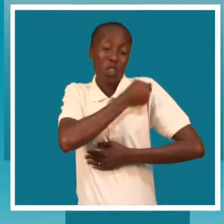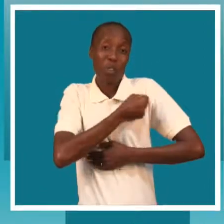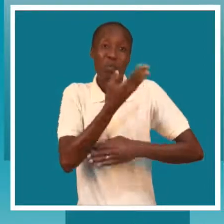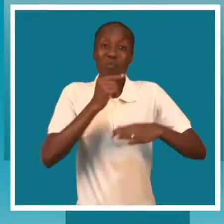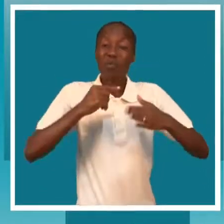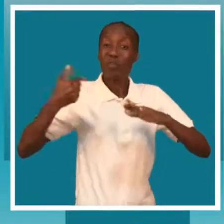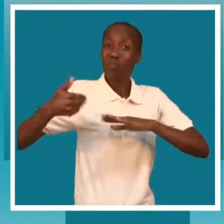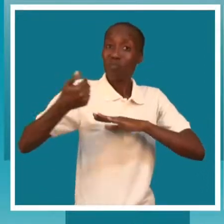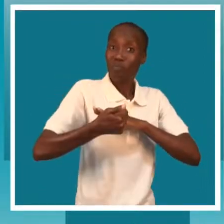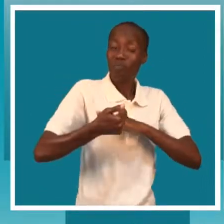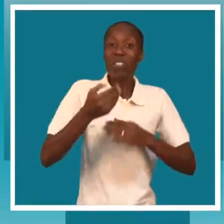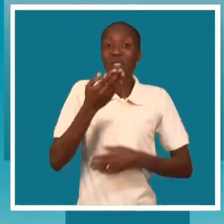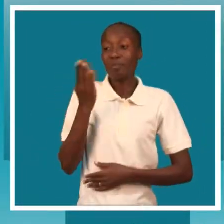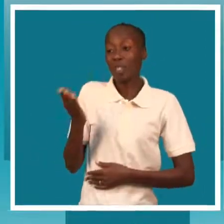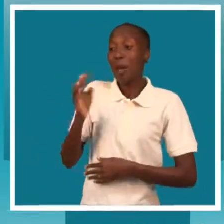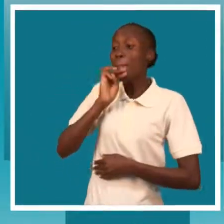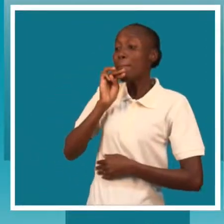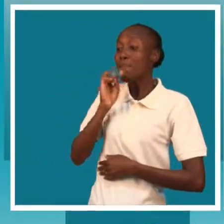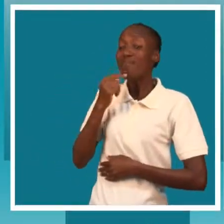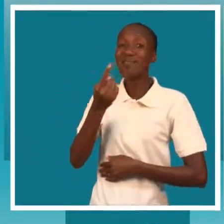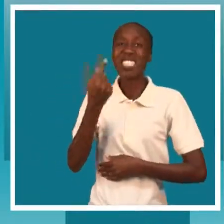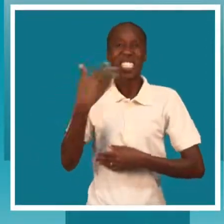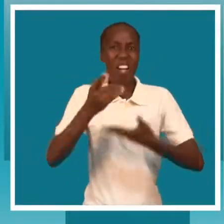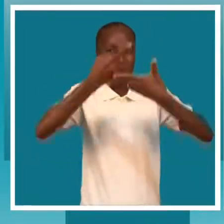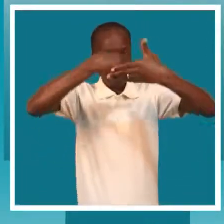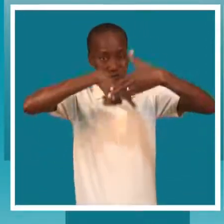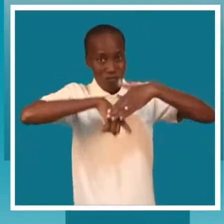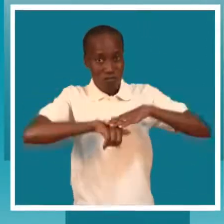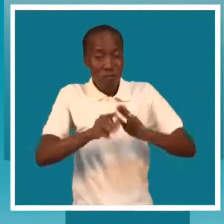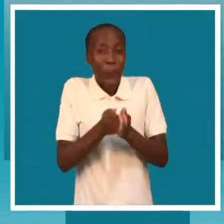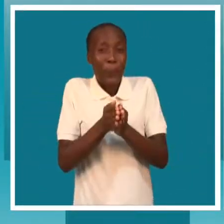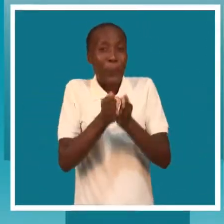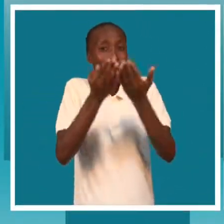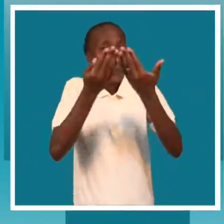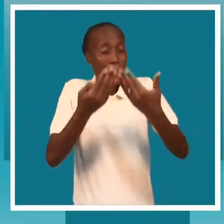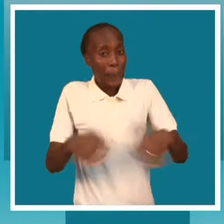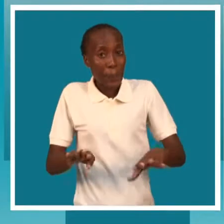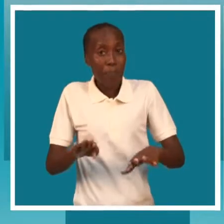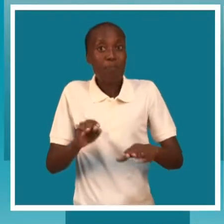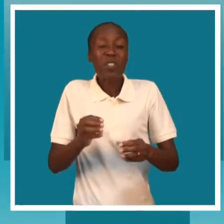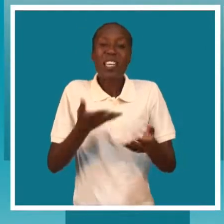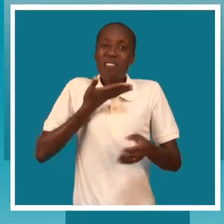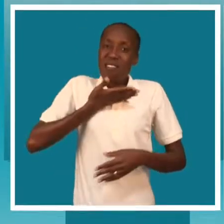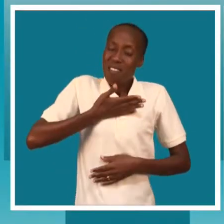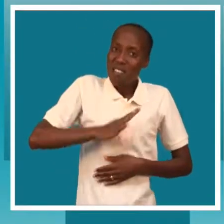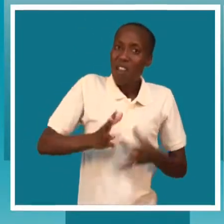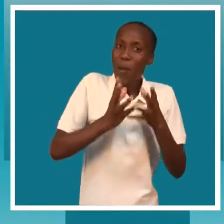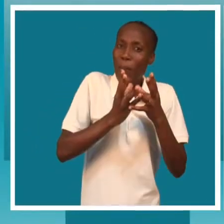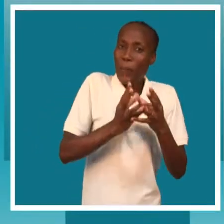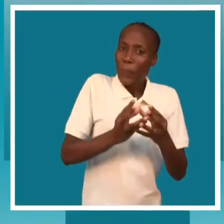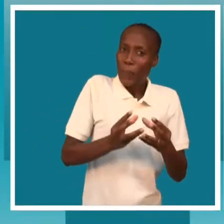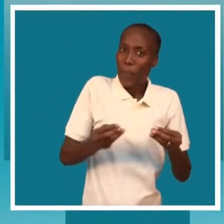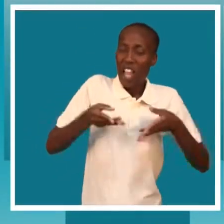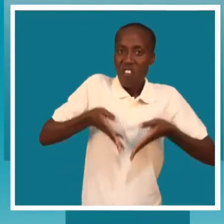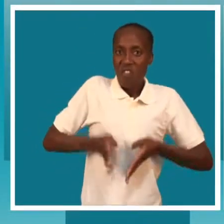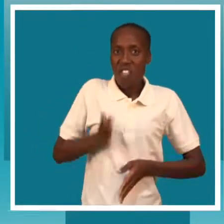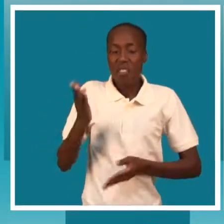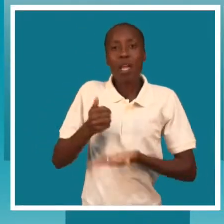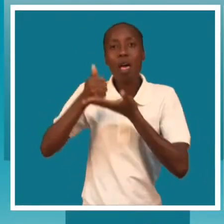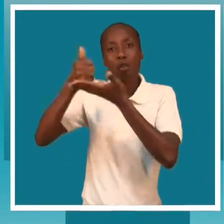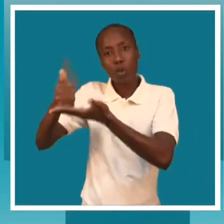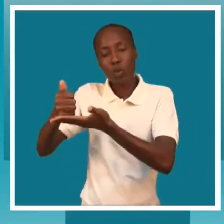consultas em hospitais, Francisca diz ter recorrido à medicina tradicional como forma de